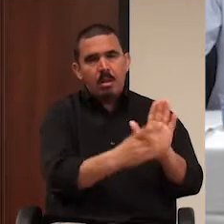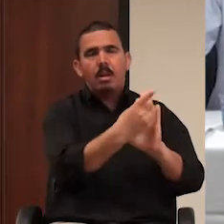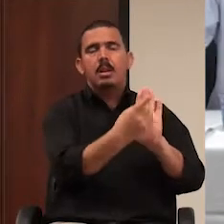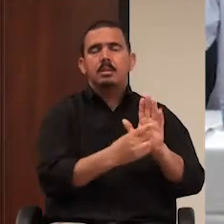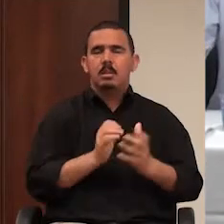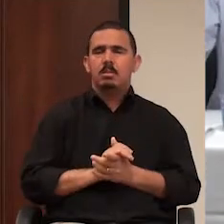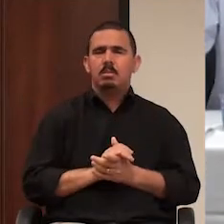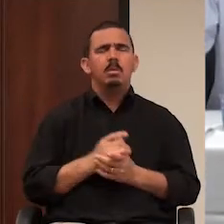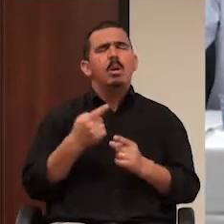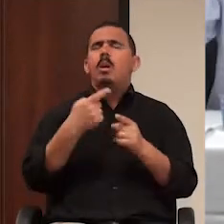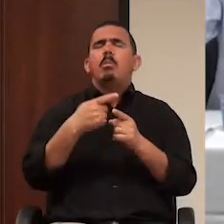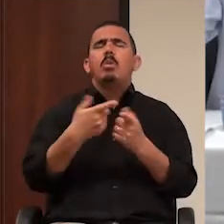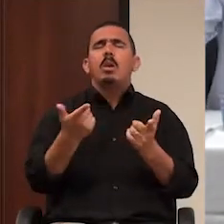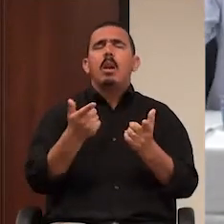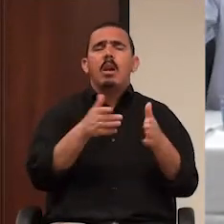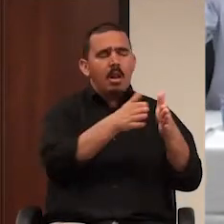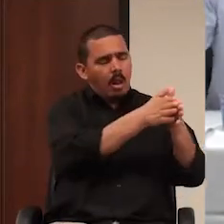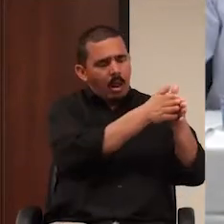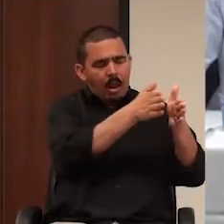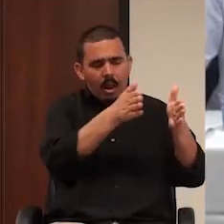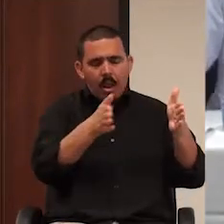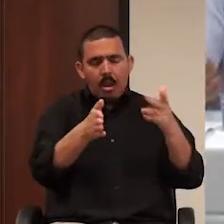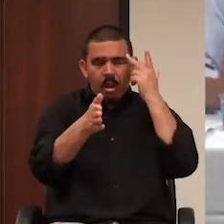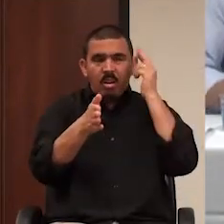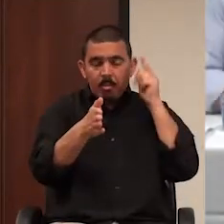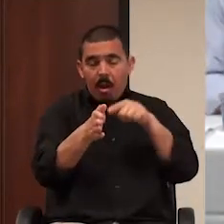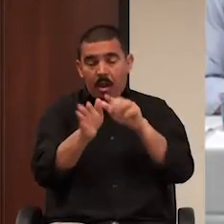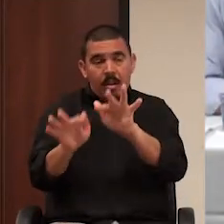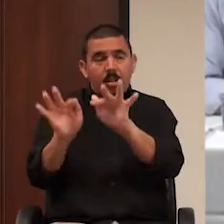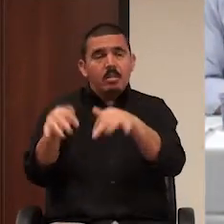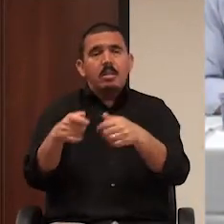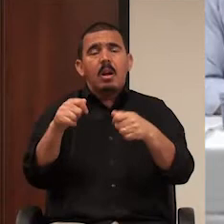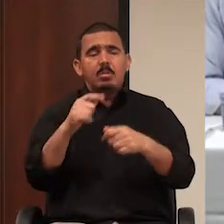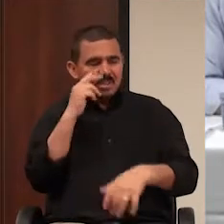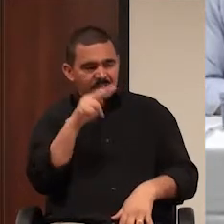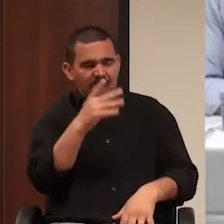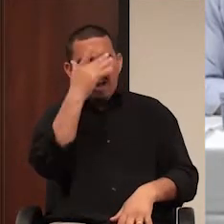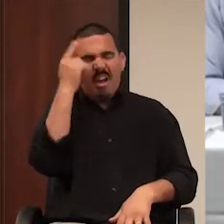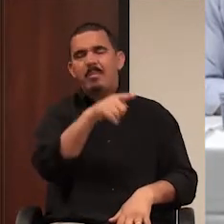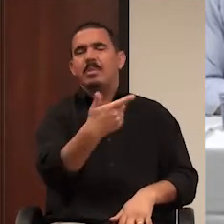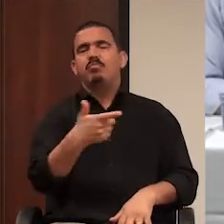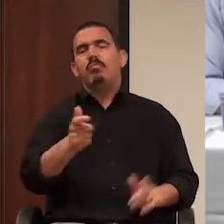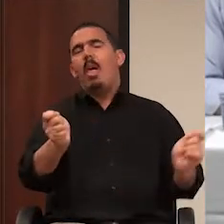do processo? Por que é que o juiz precisa declarar a pessoa incapaz?